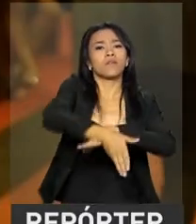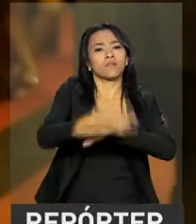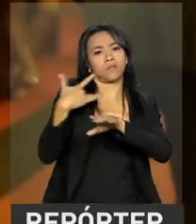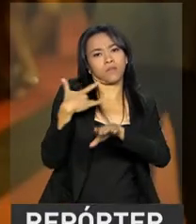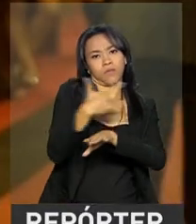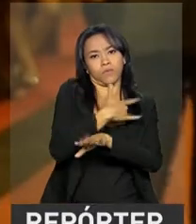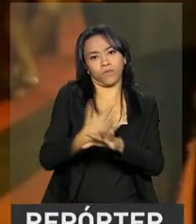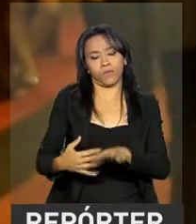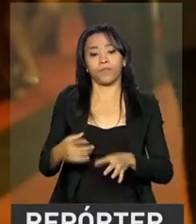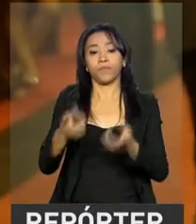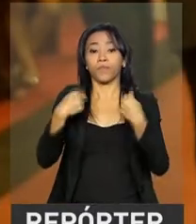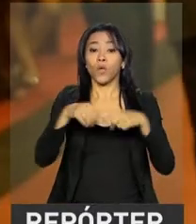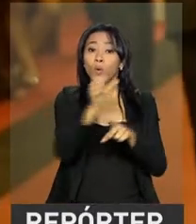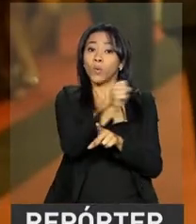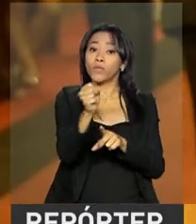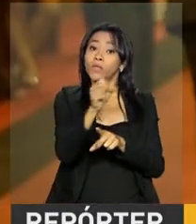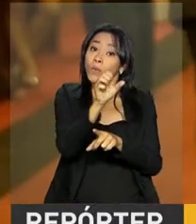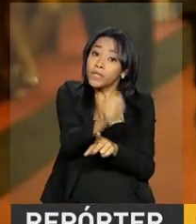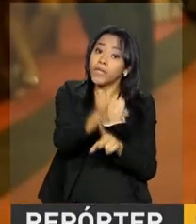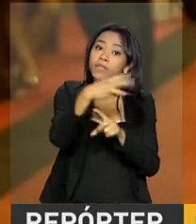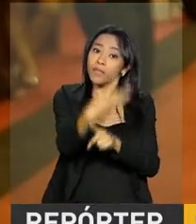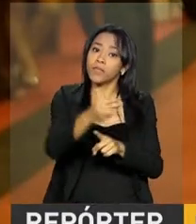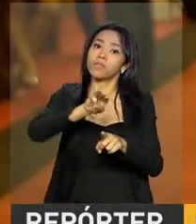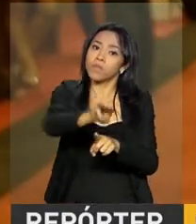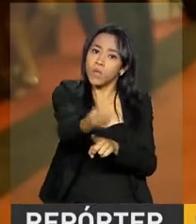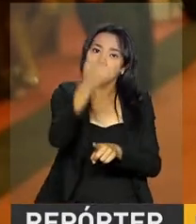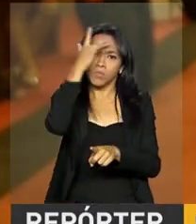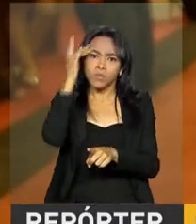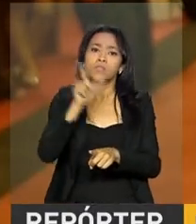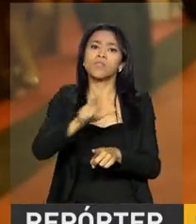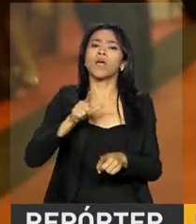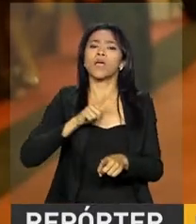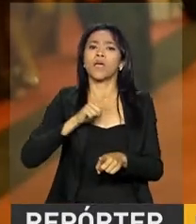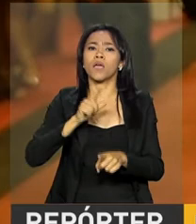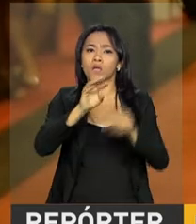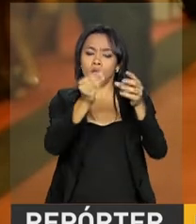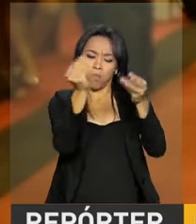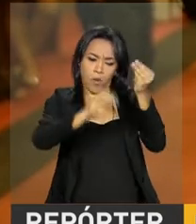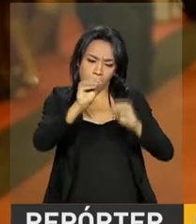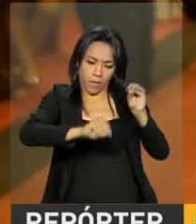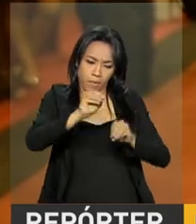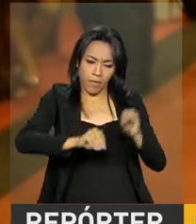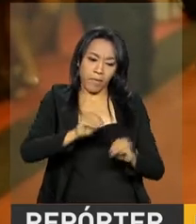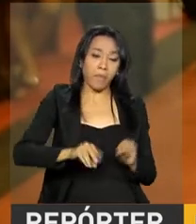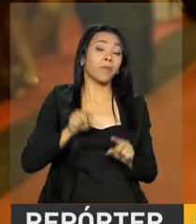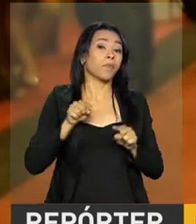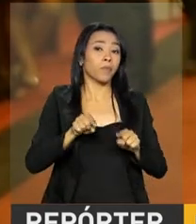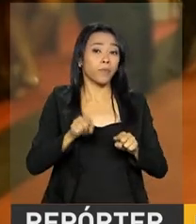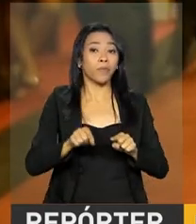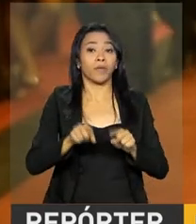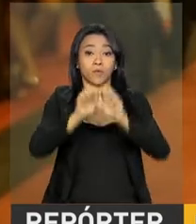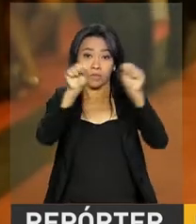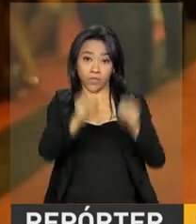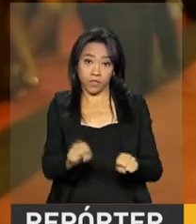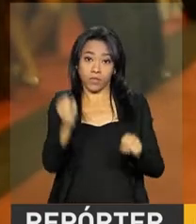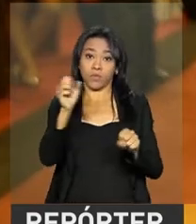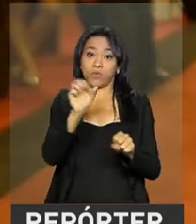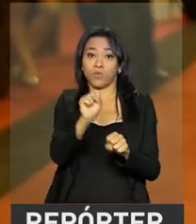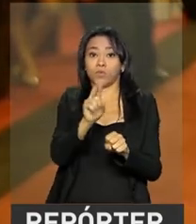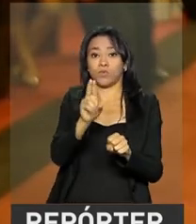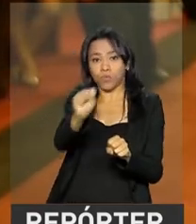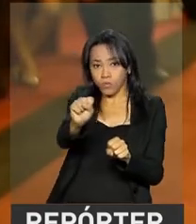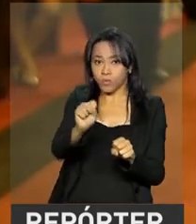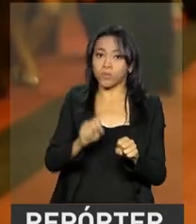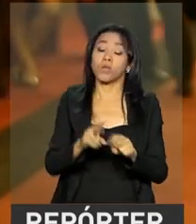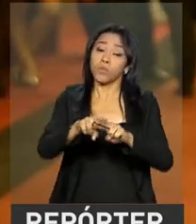atualmente 83 milhões de brasileiros estão registrados no prontuário eletrônico do sus a meta é incluir toda a população para isso segundo